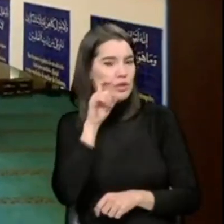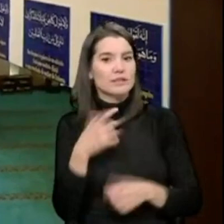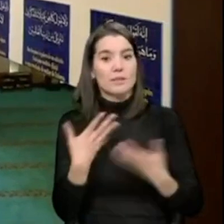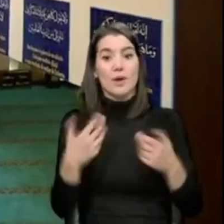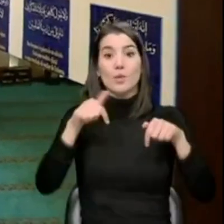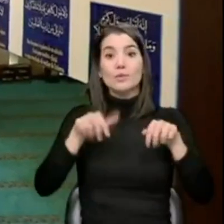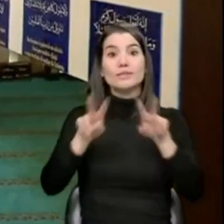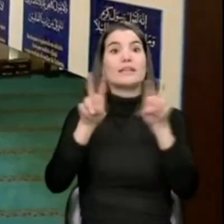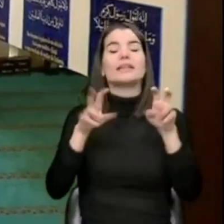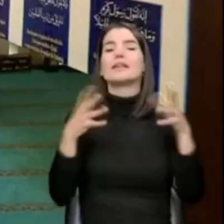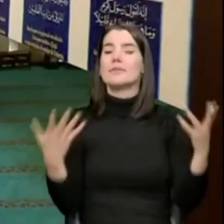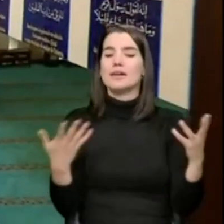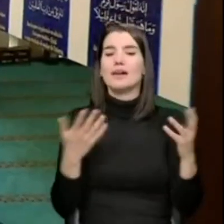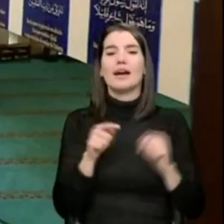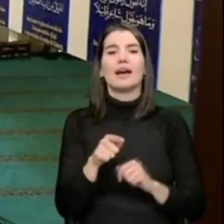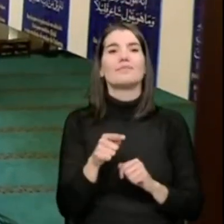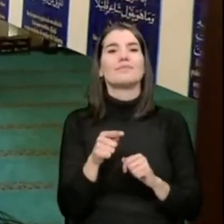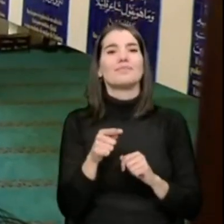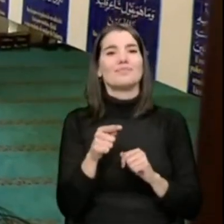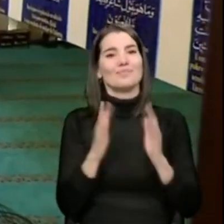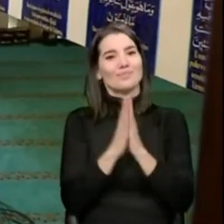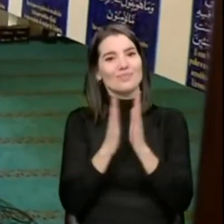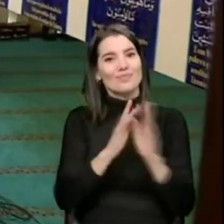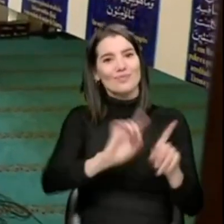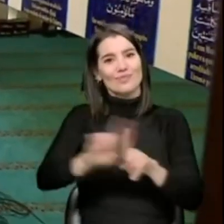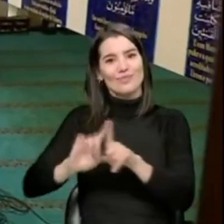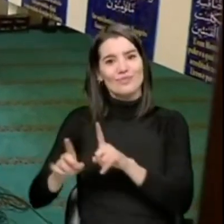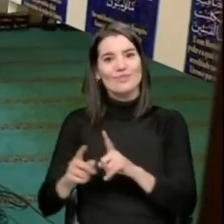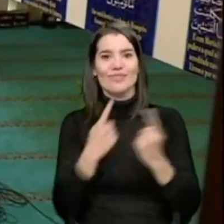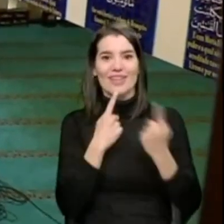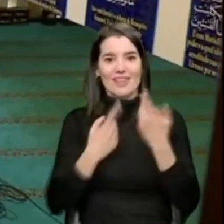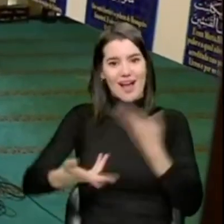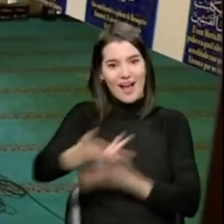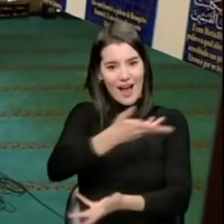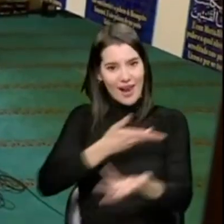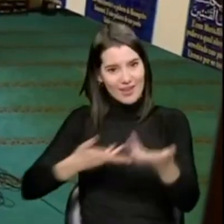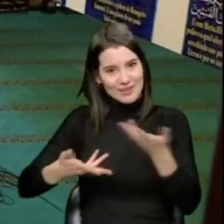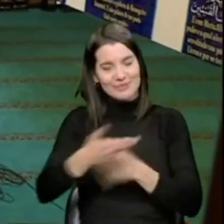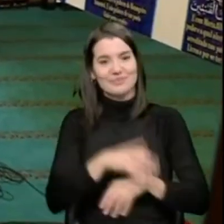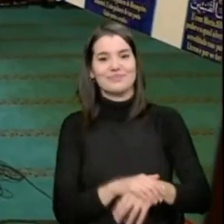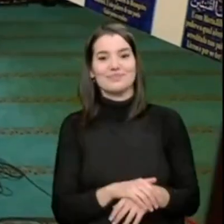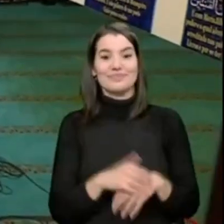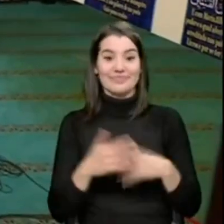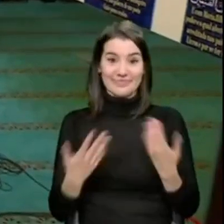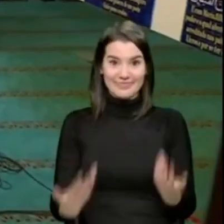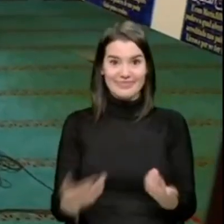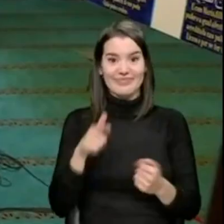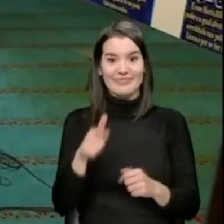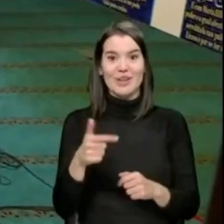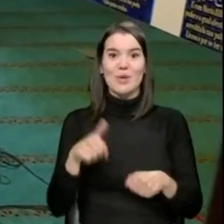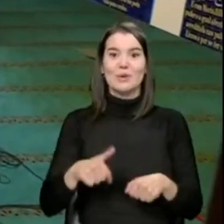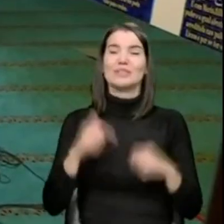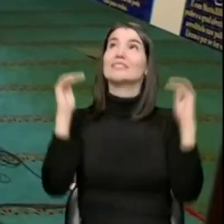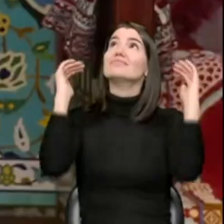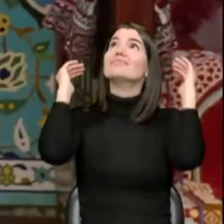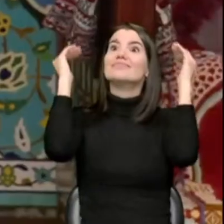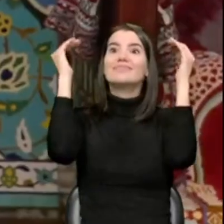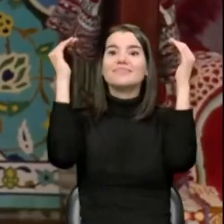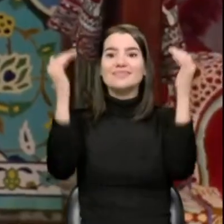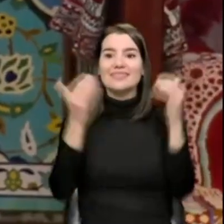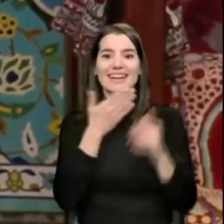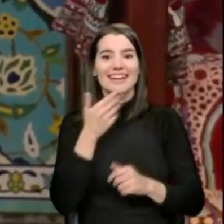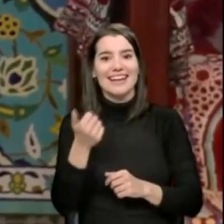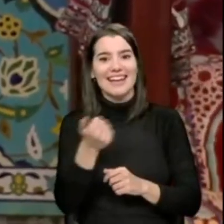falar de diálogo interreligioso. E debaixo desta cúpula enorme, lindíssima, da